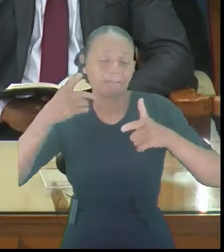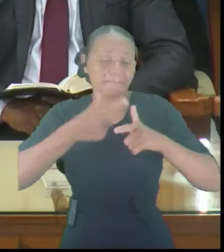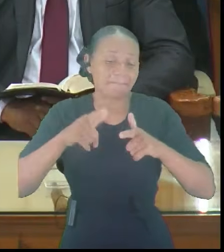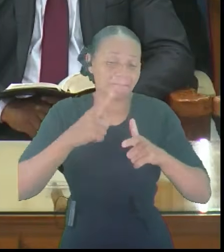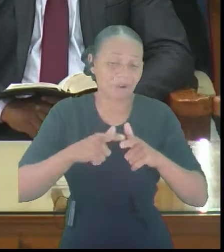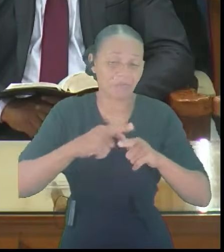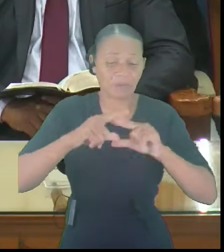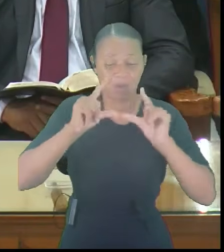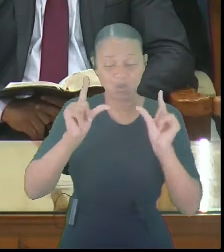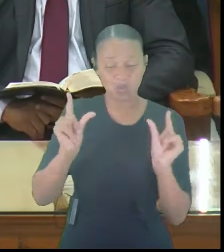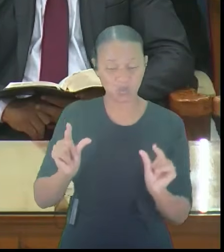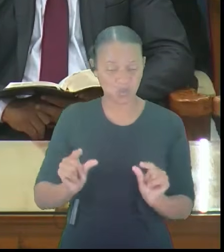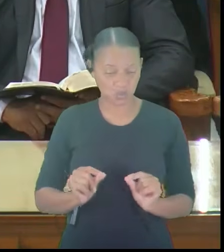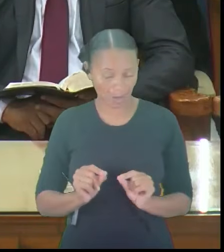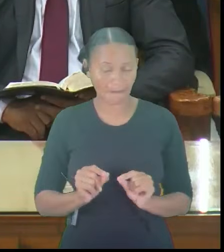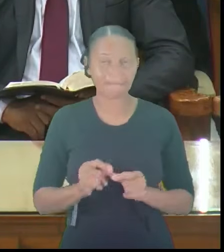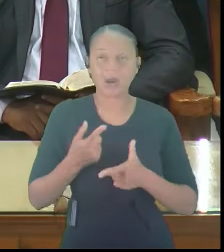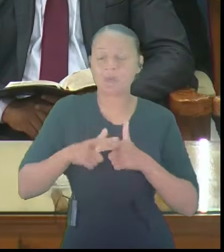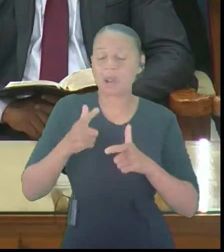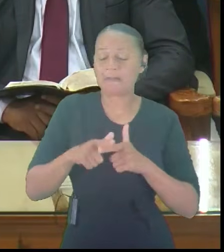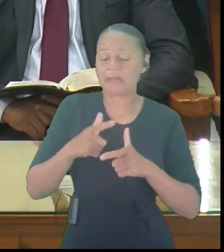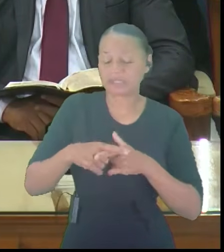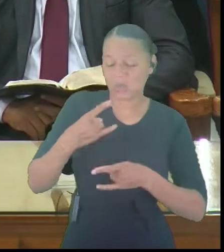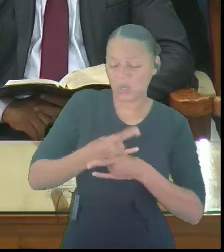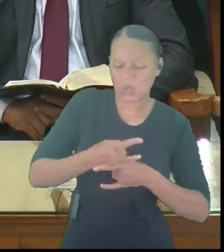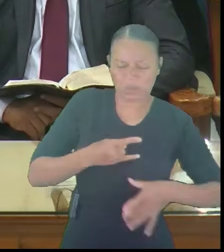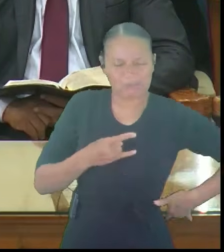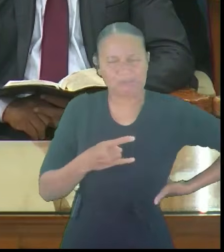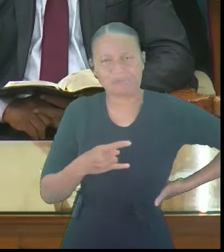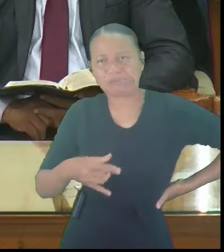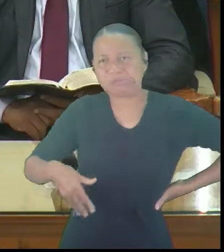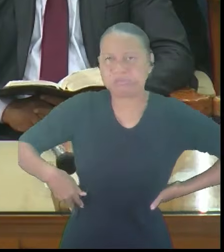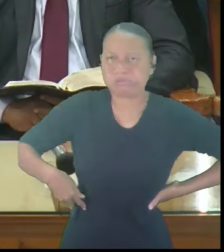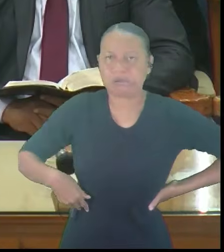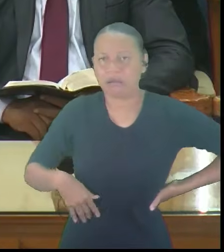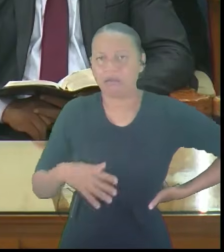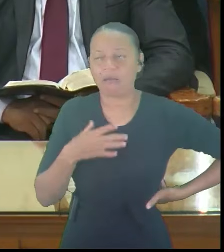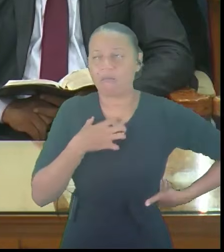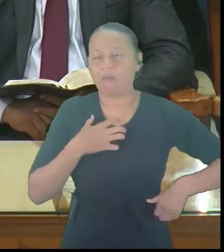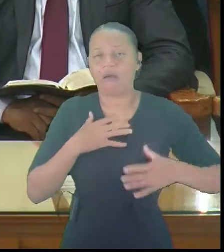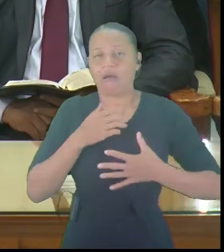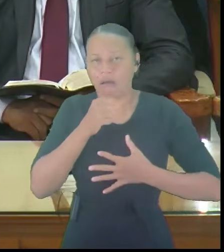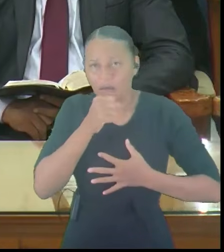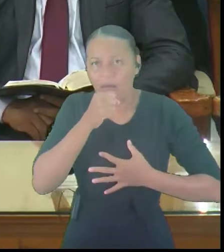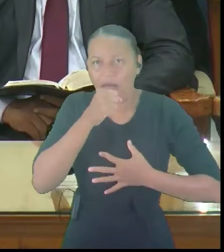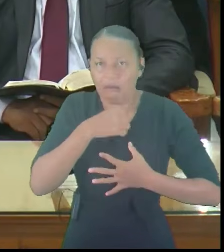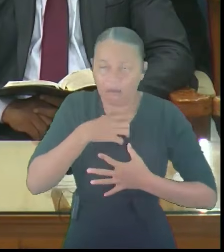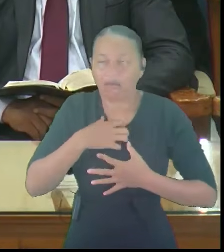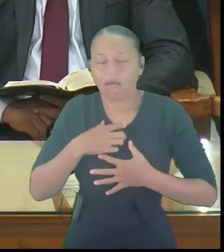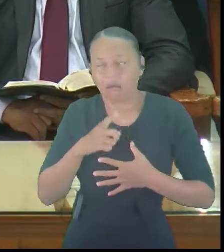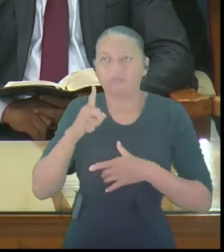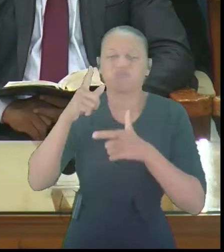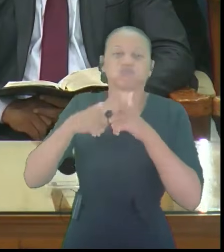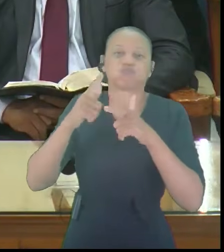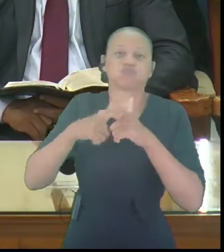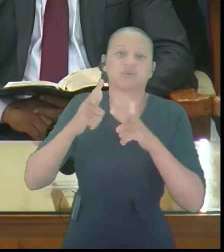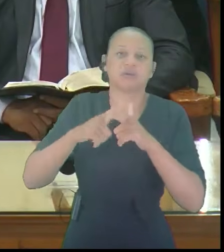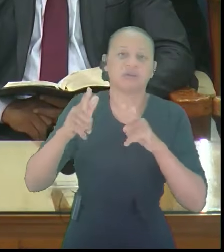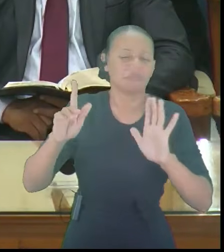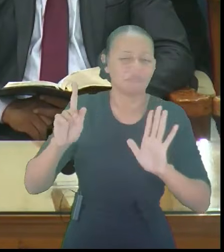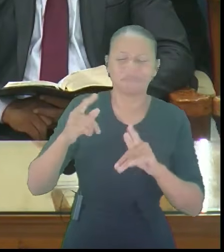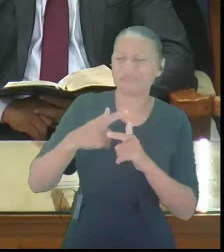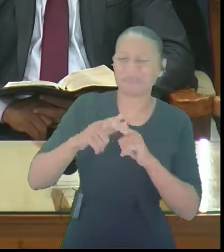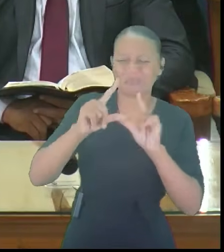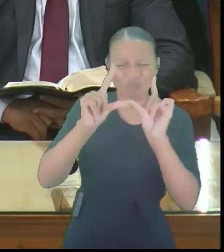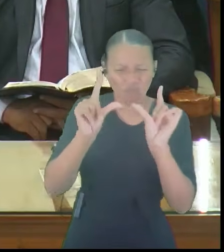de pulmão, problemas de coluna, problemas de respiratórios, lá no céu não terá eczema, lá no